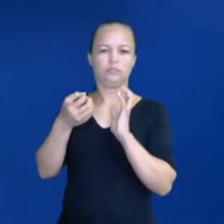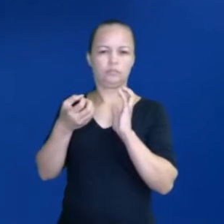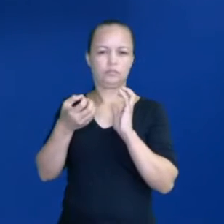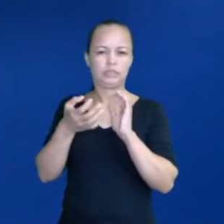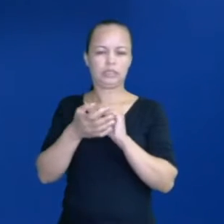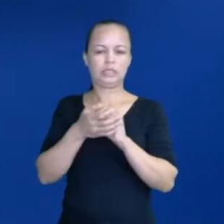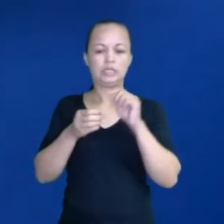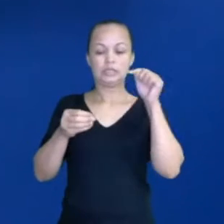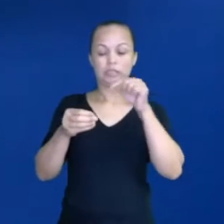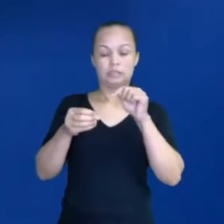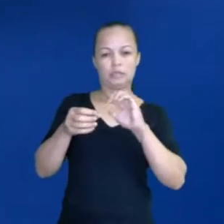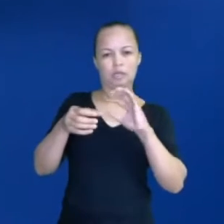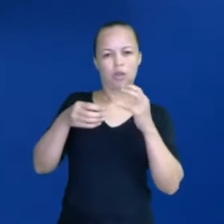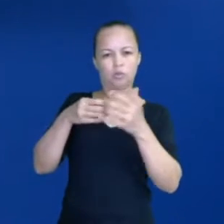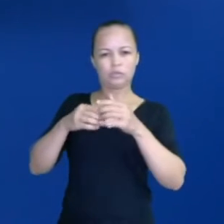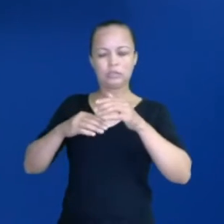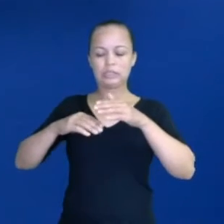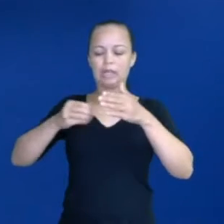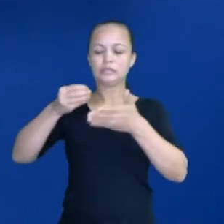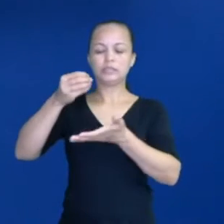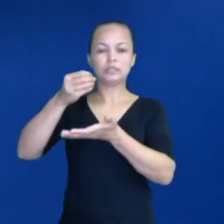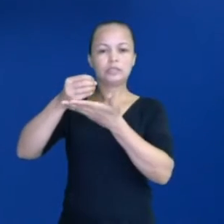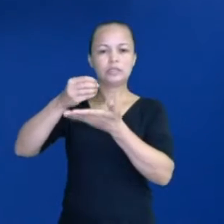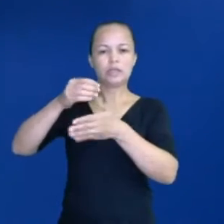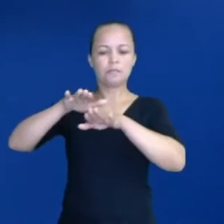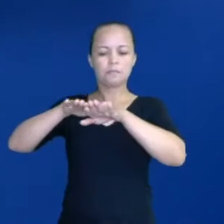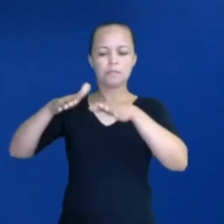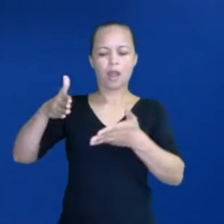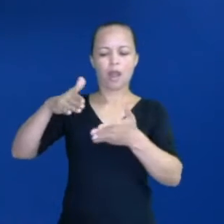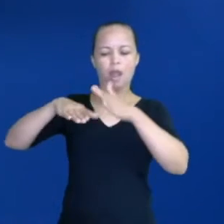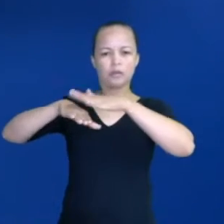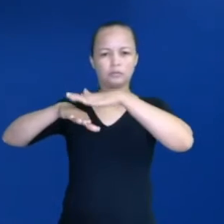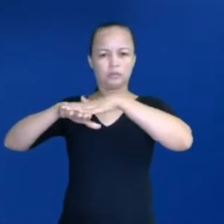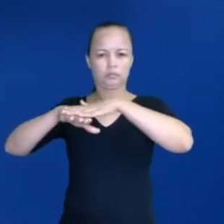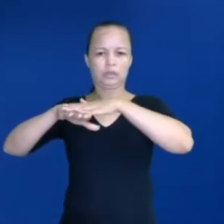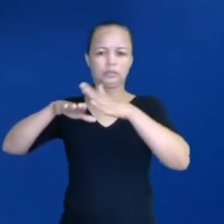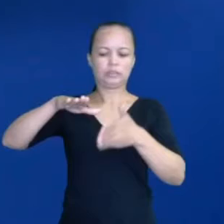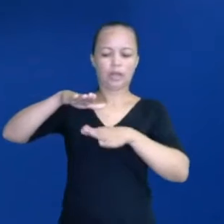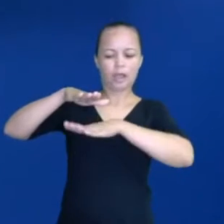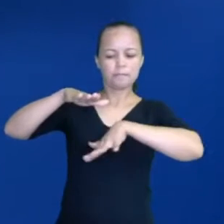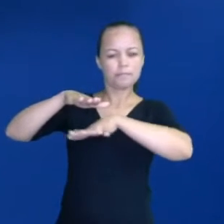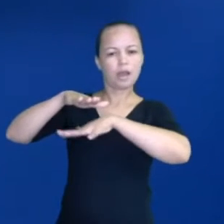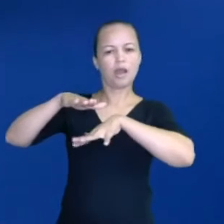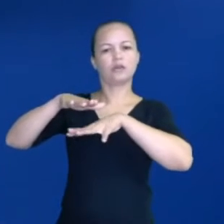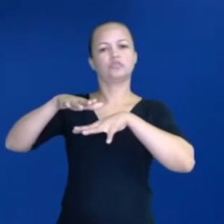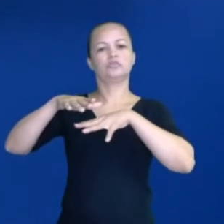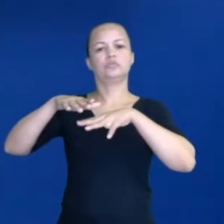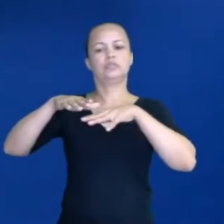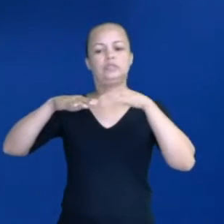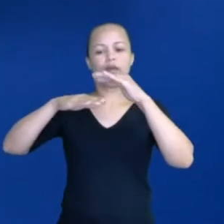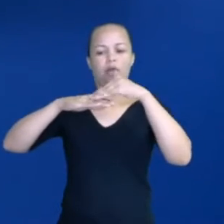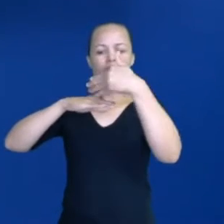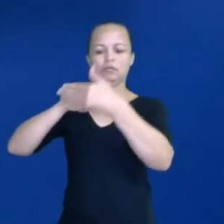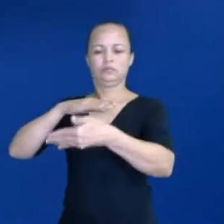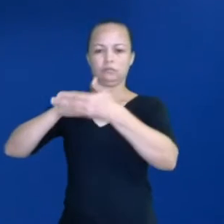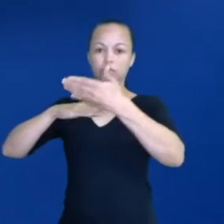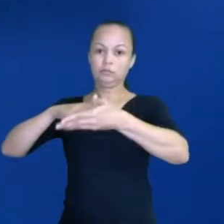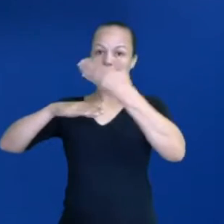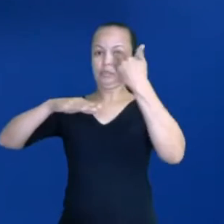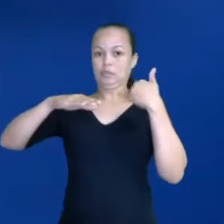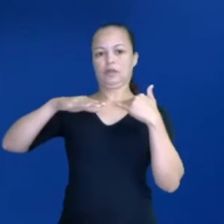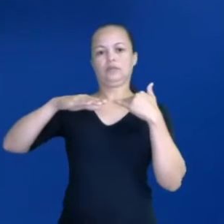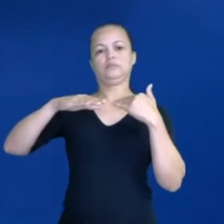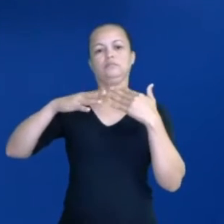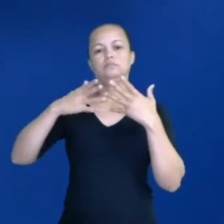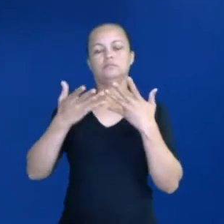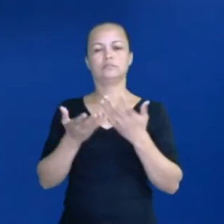se aquele objeto está em cima de algo, se está embaixo, se está à frente, se está atrás,